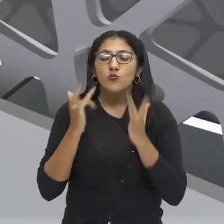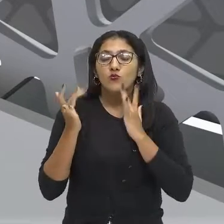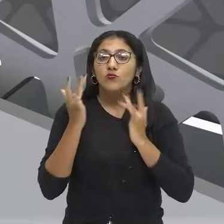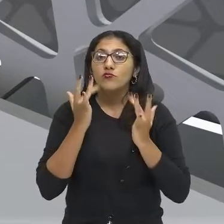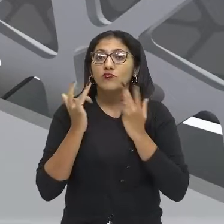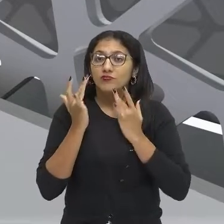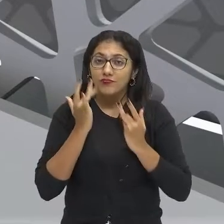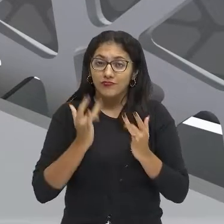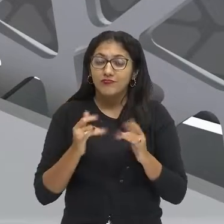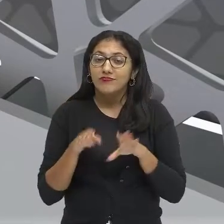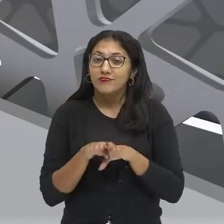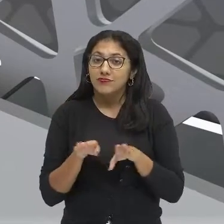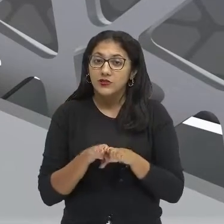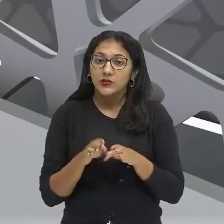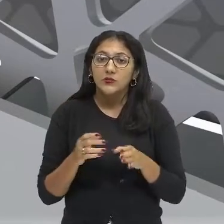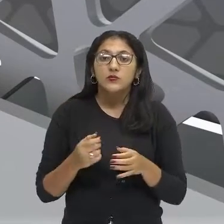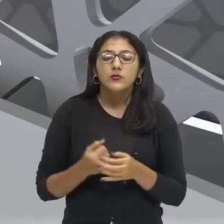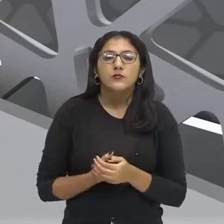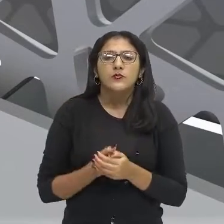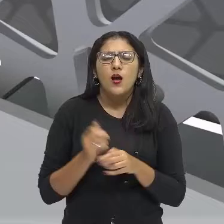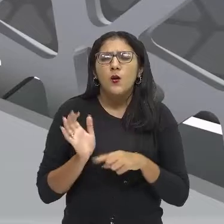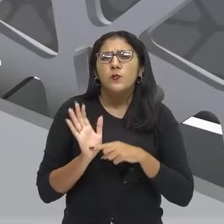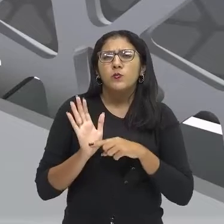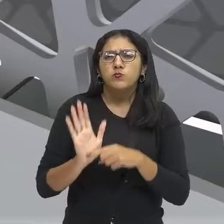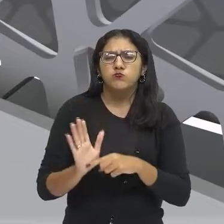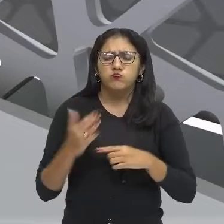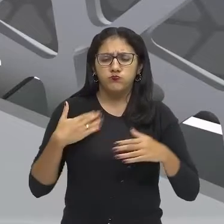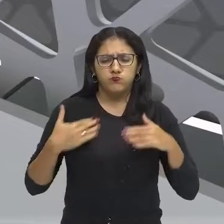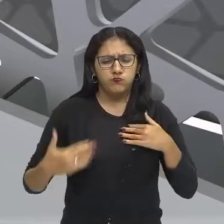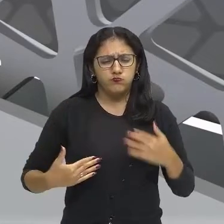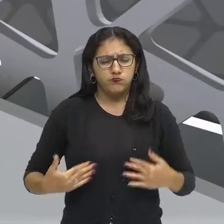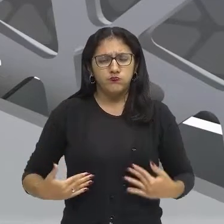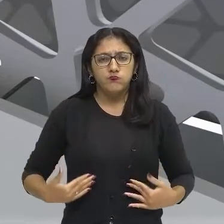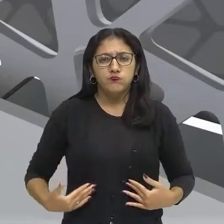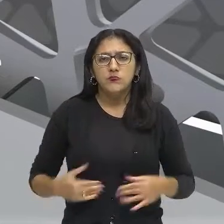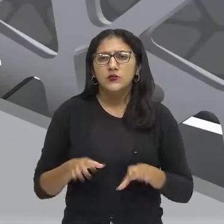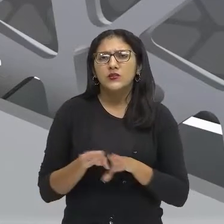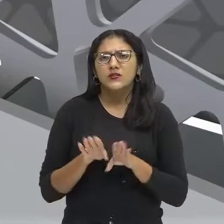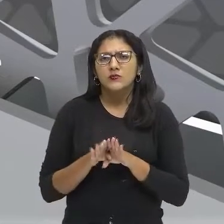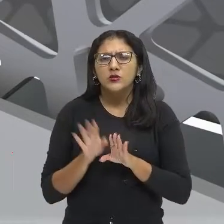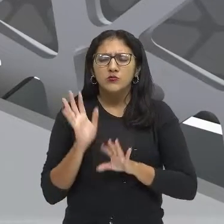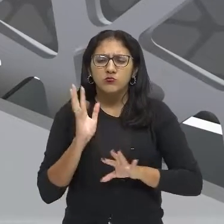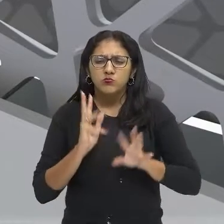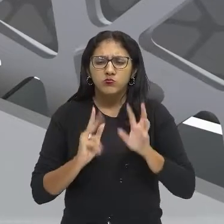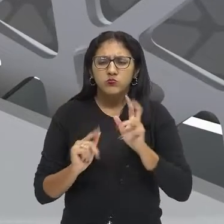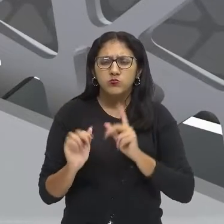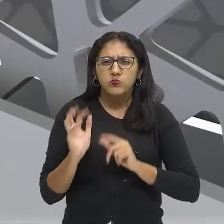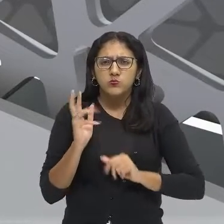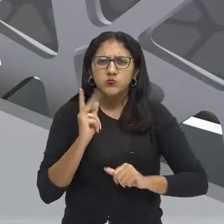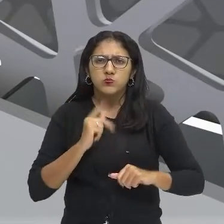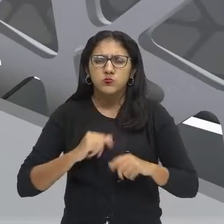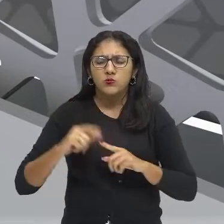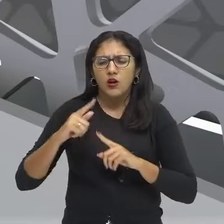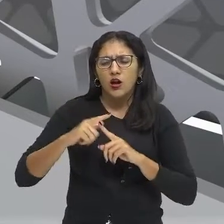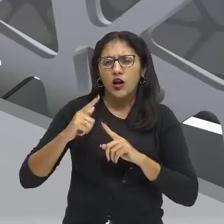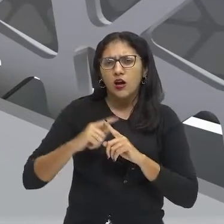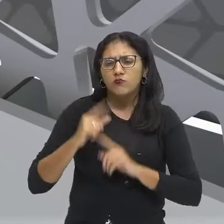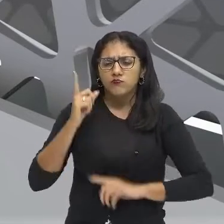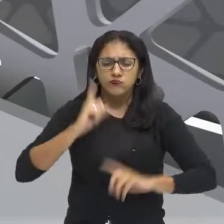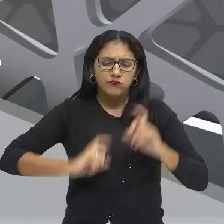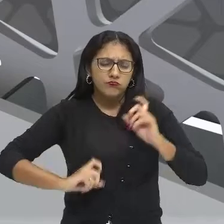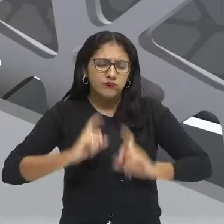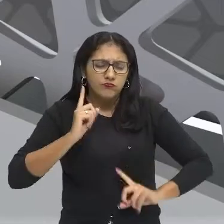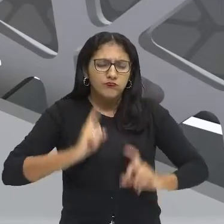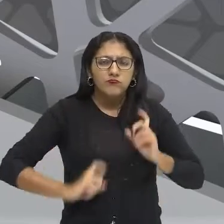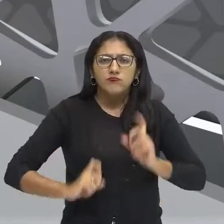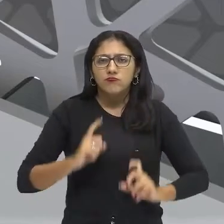teatro, a interpretação corporal, os gestos, os gestos corporais